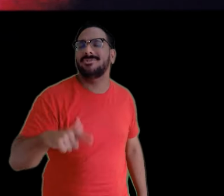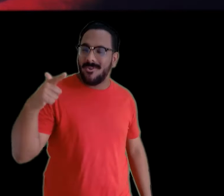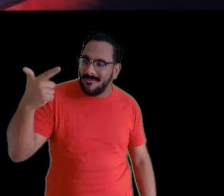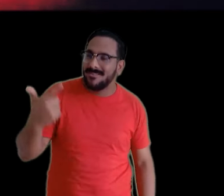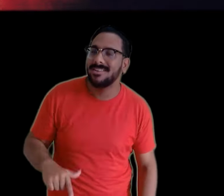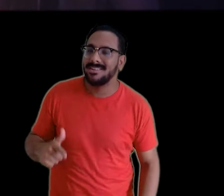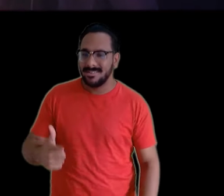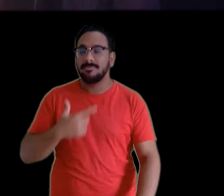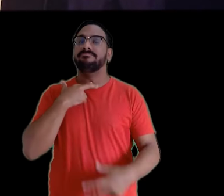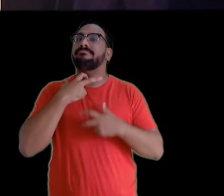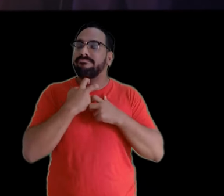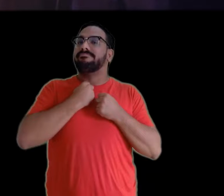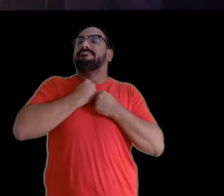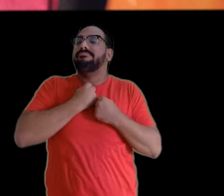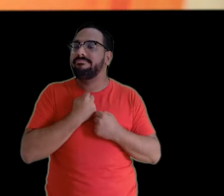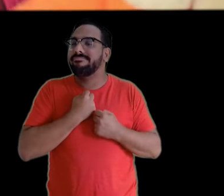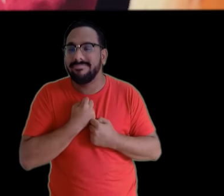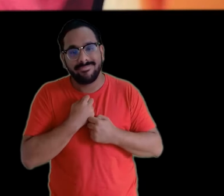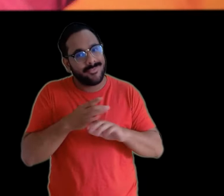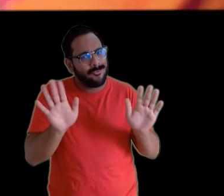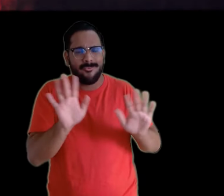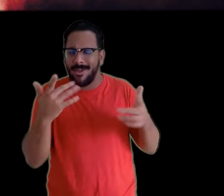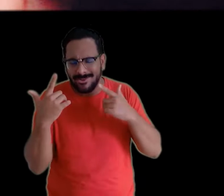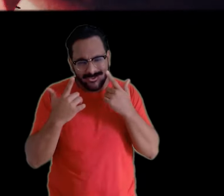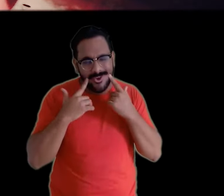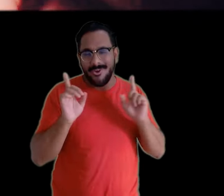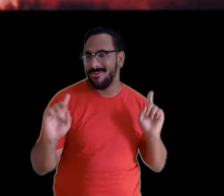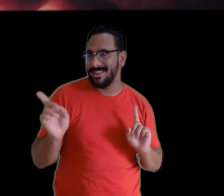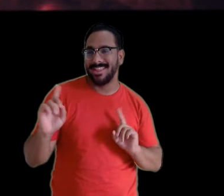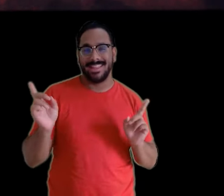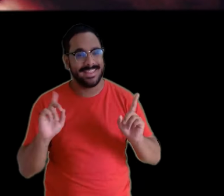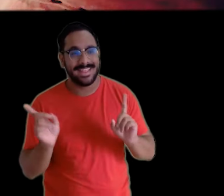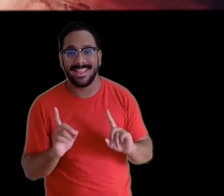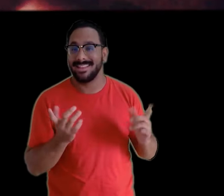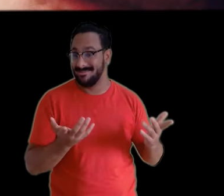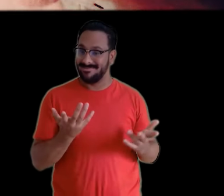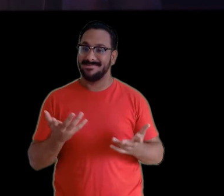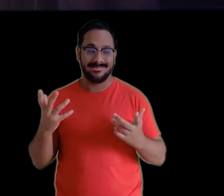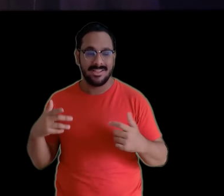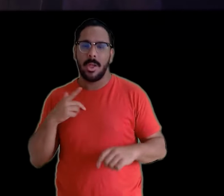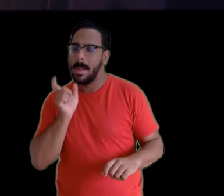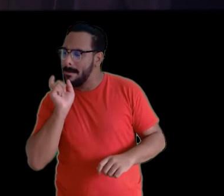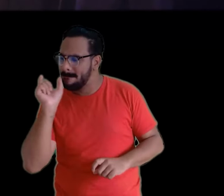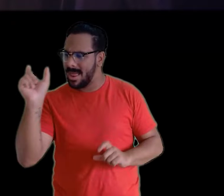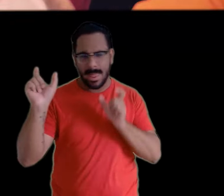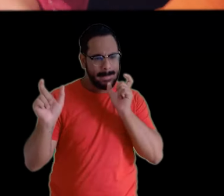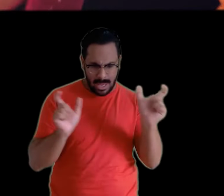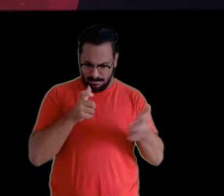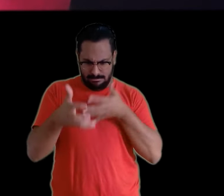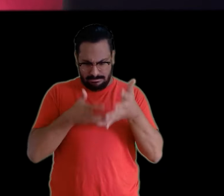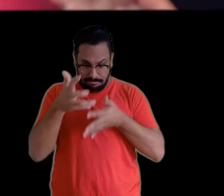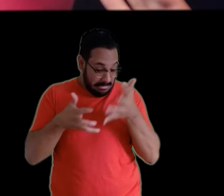Deu um nó na garganta, não foi de choro não. Palavra, palavrinha, travou minha